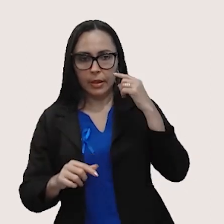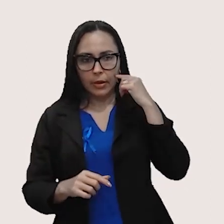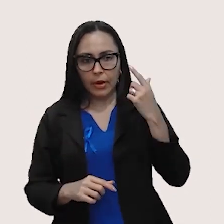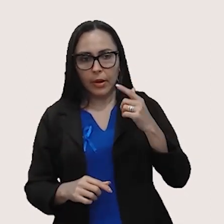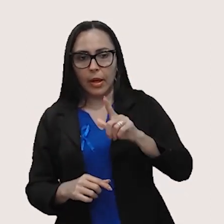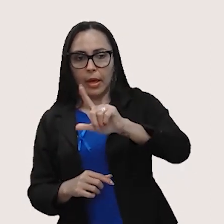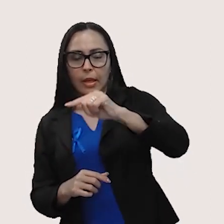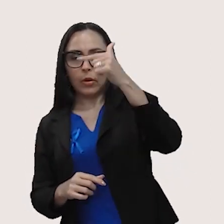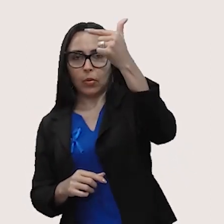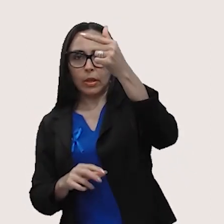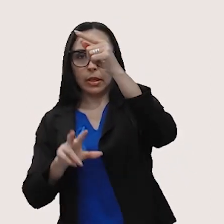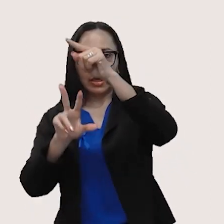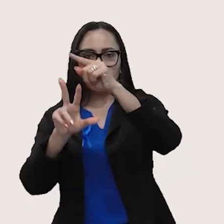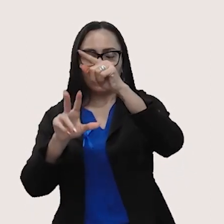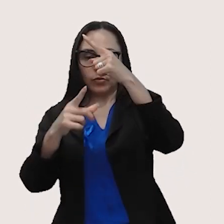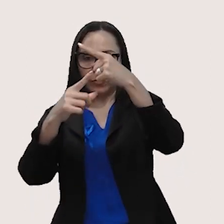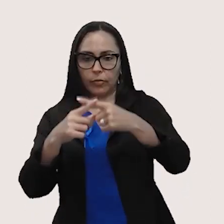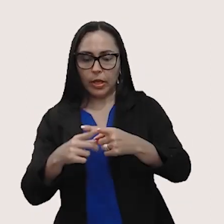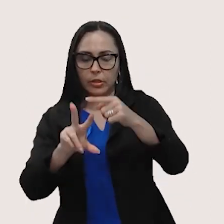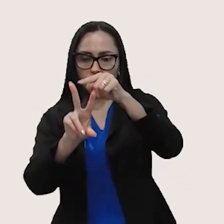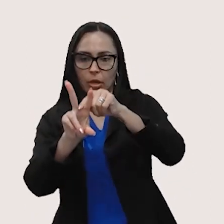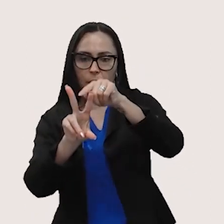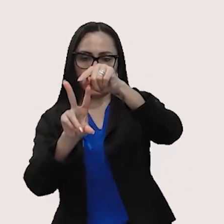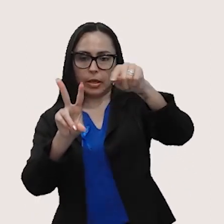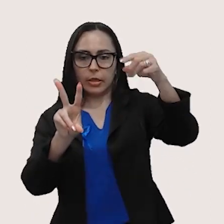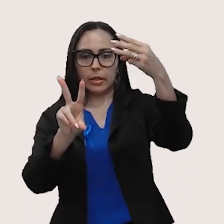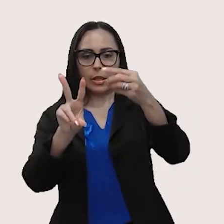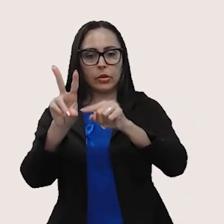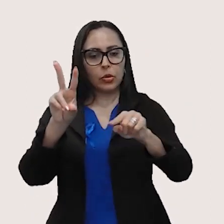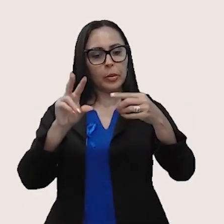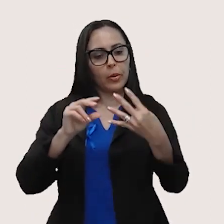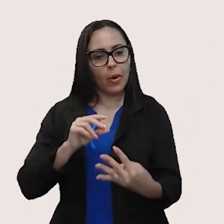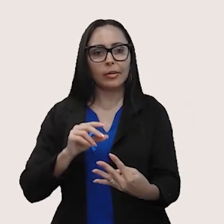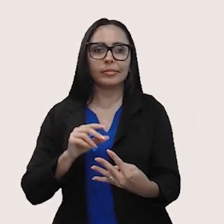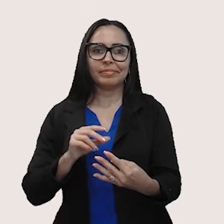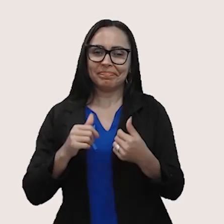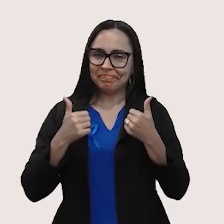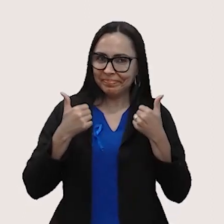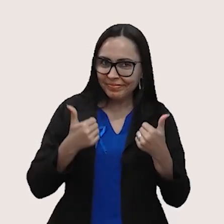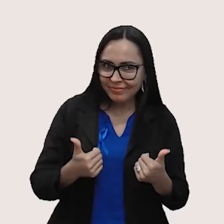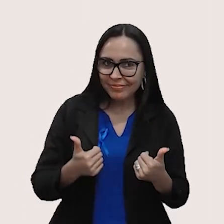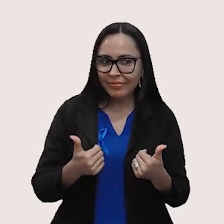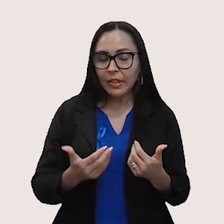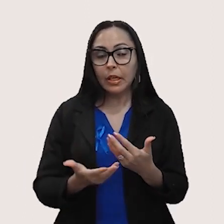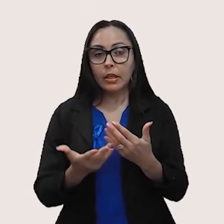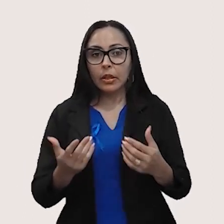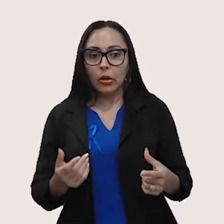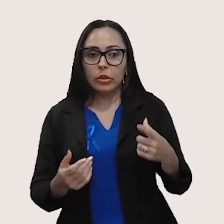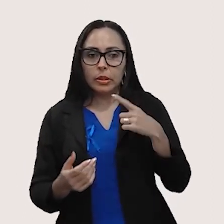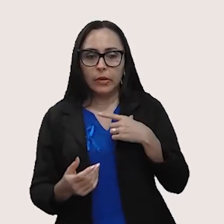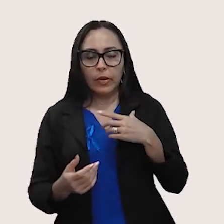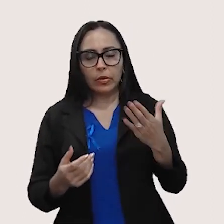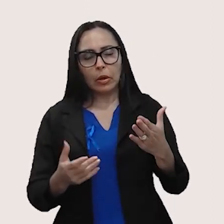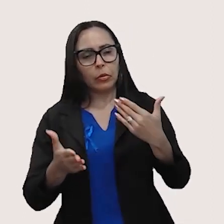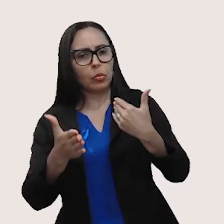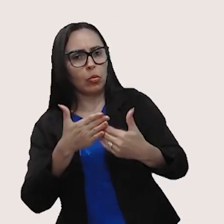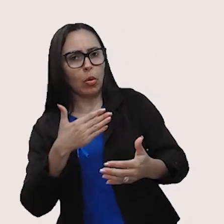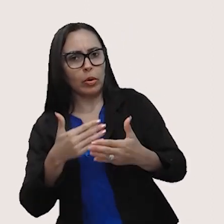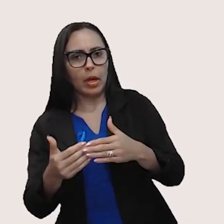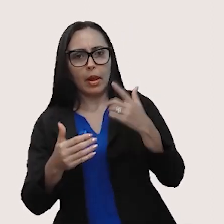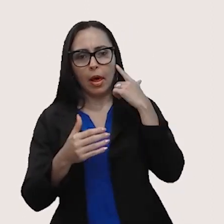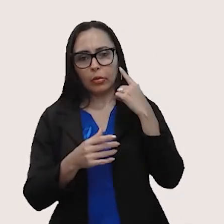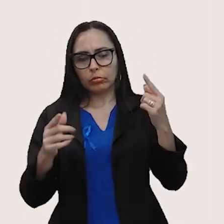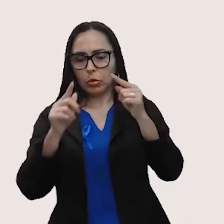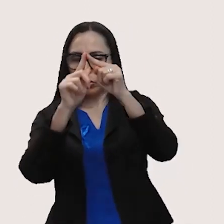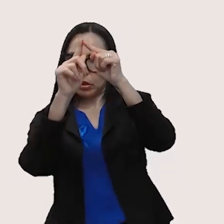quadrado vezes raiz de 3 sobre 4, beleza? Então, se eu tiver um lado qualquer de um triângulo equilátero,